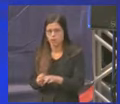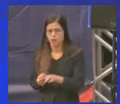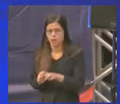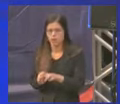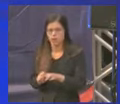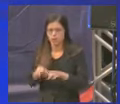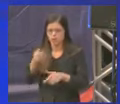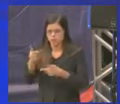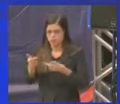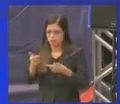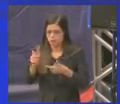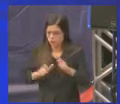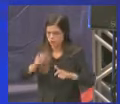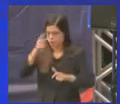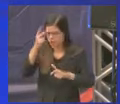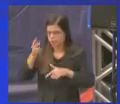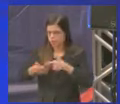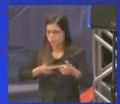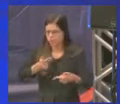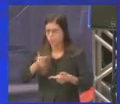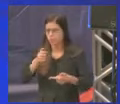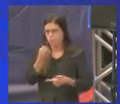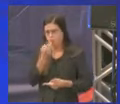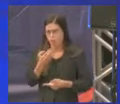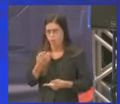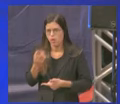relativamente boa e relativamente barata.